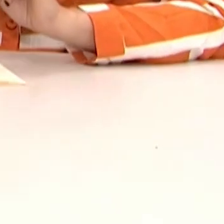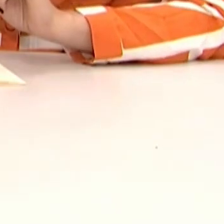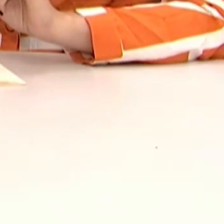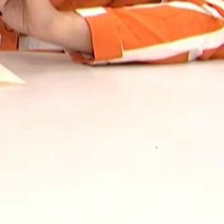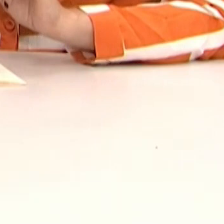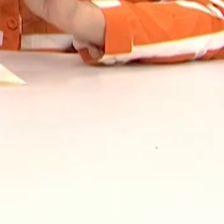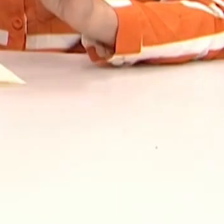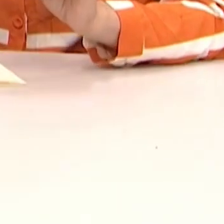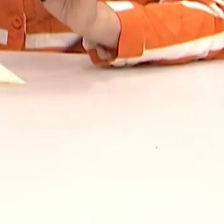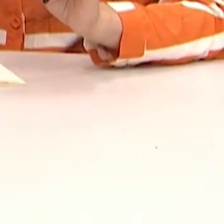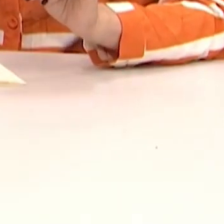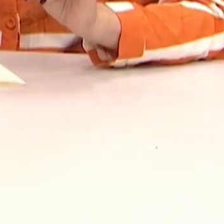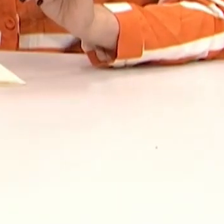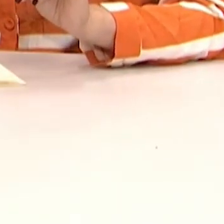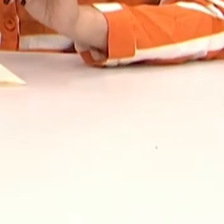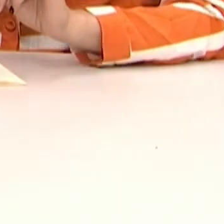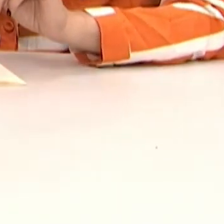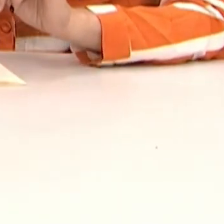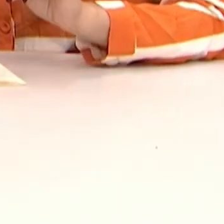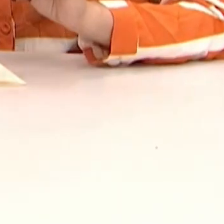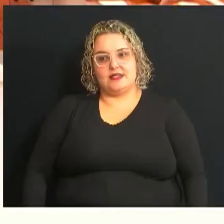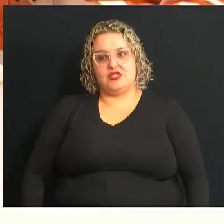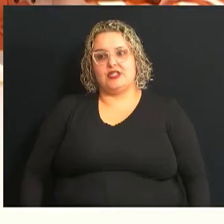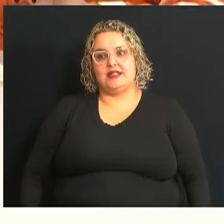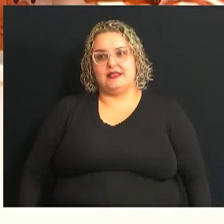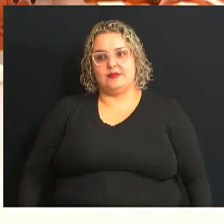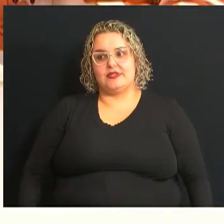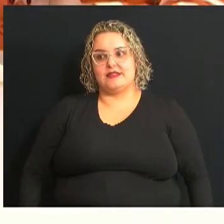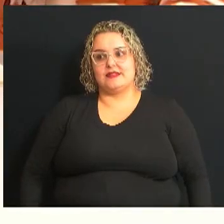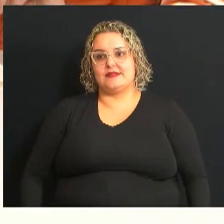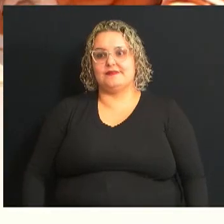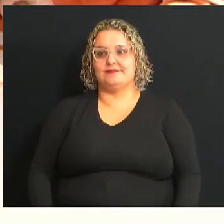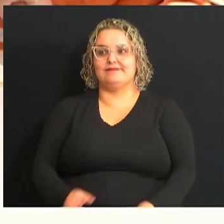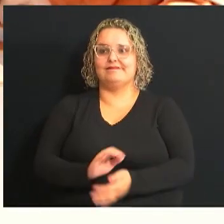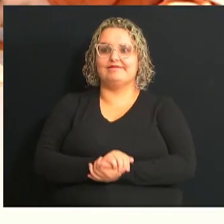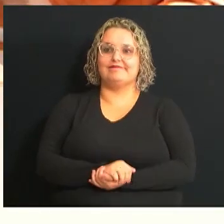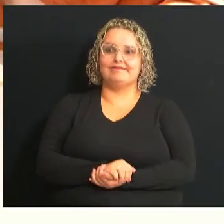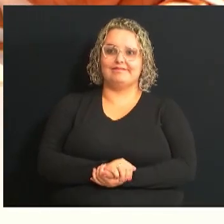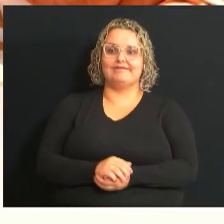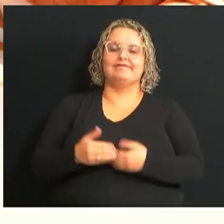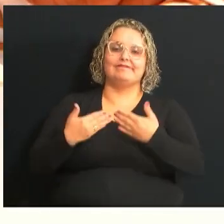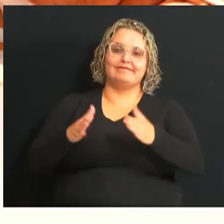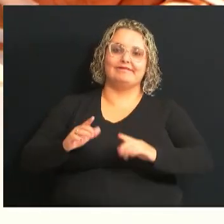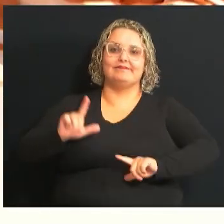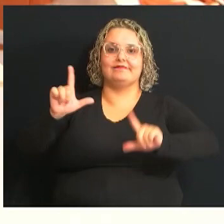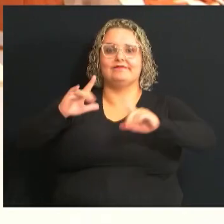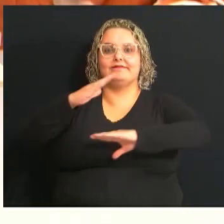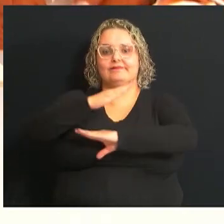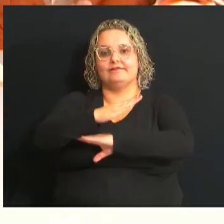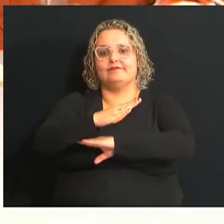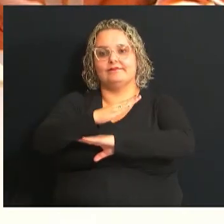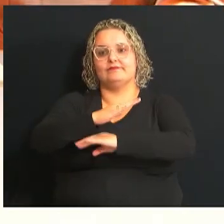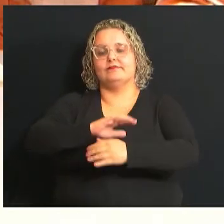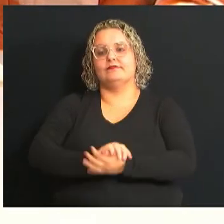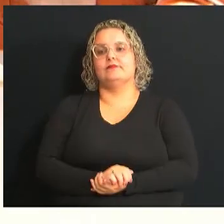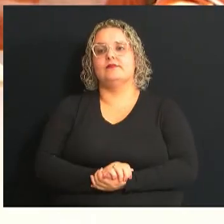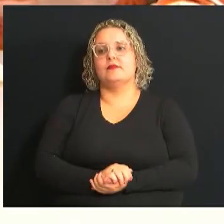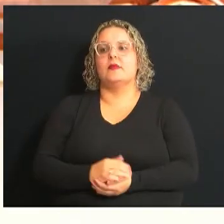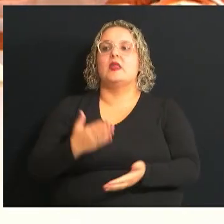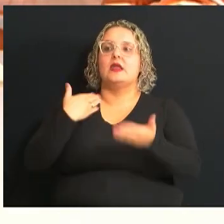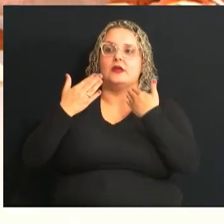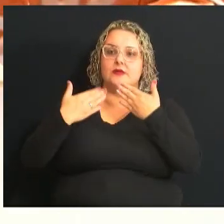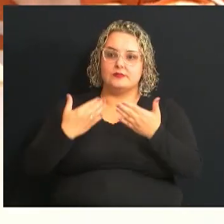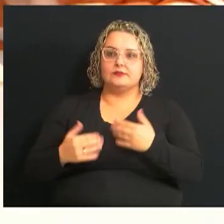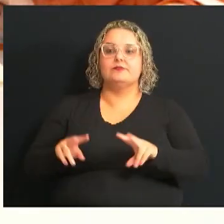Oi, gente, tudo bom? Mais uma ponta do lápis no ar aqui na tela da TV Câmara Campinas. E hoje a gente vai falar sobre um assunto que eu acho